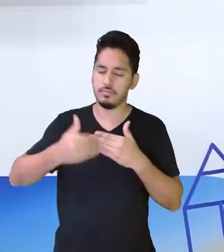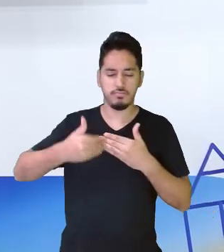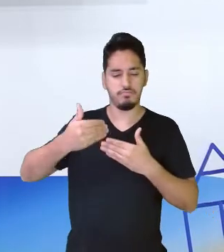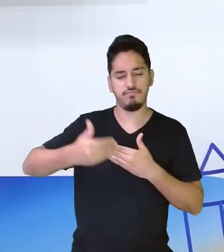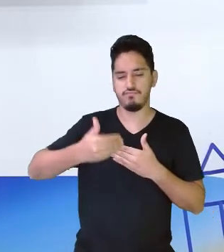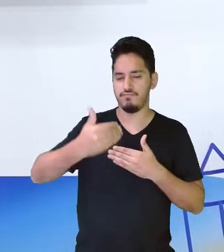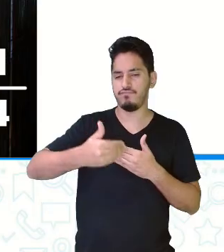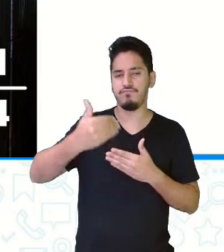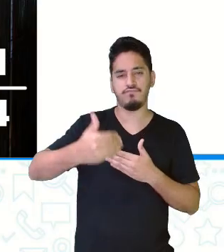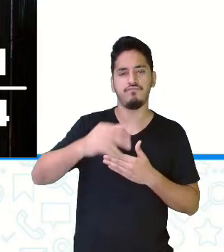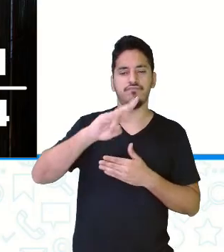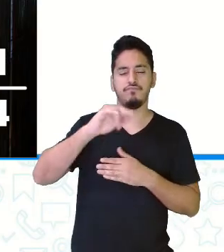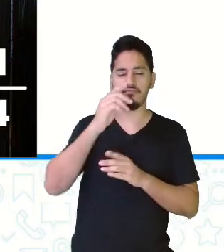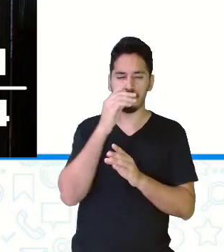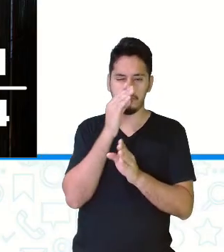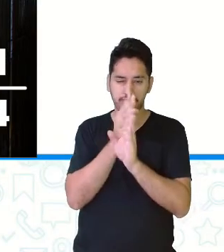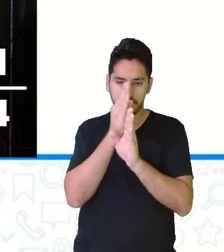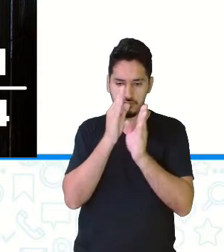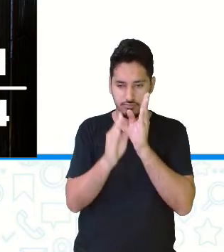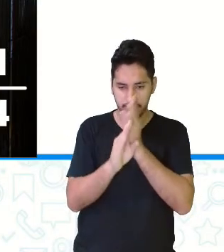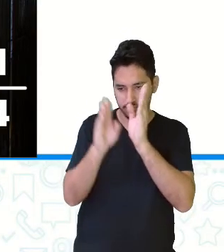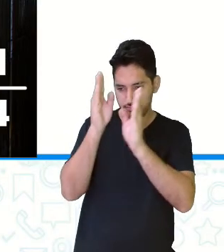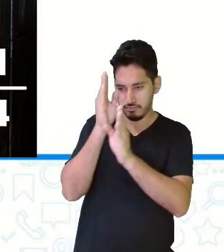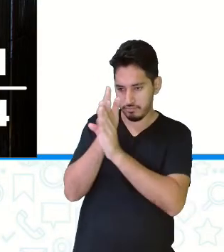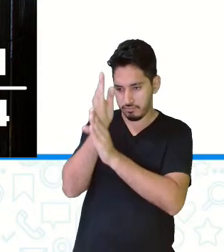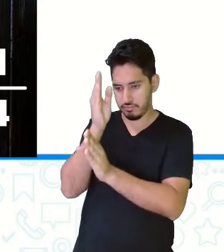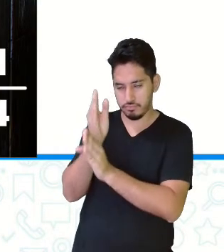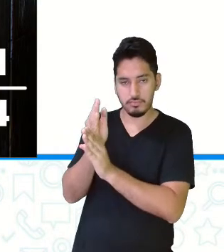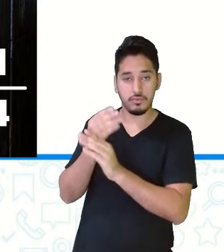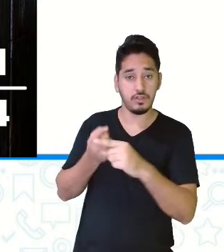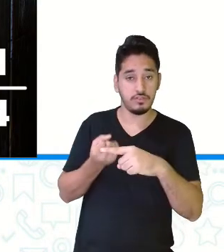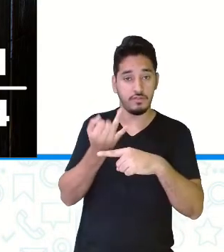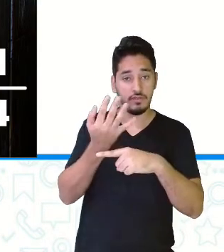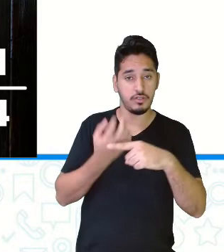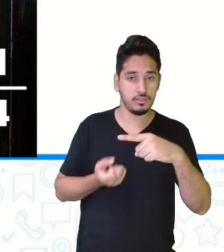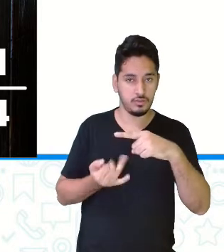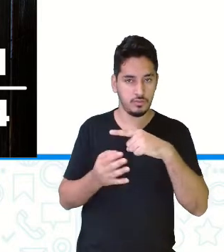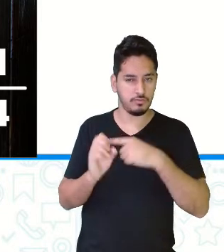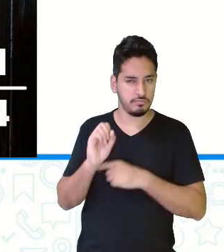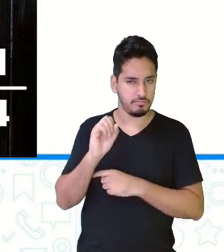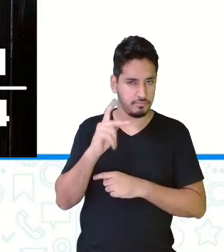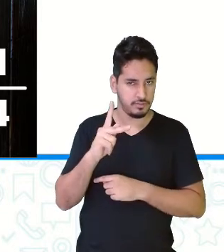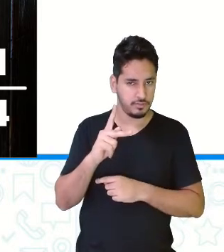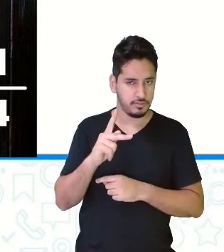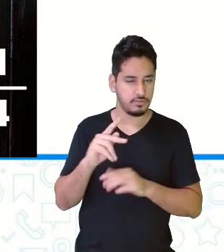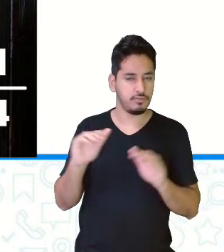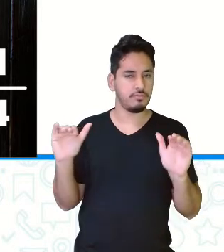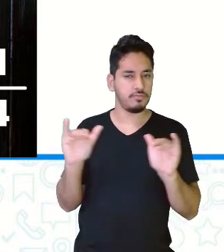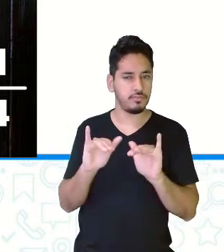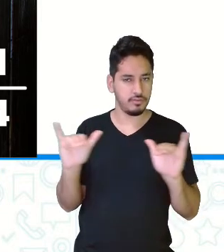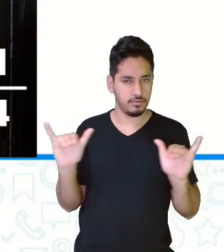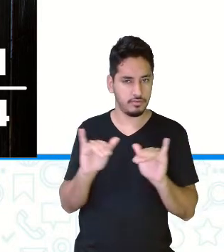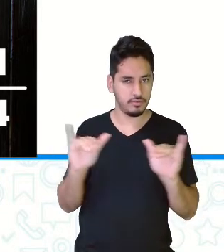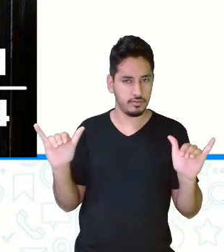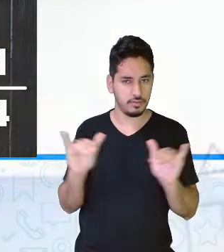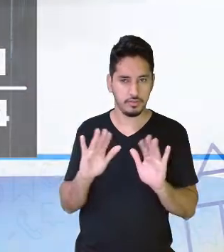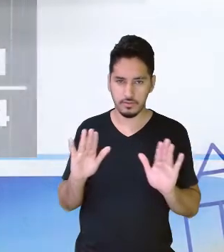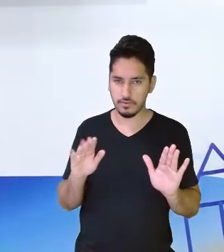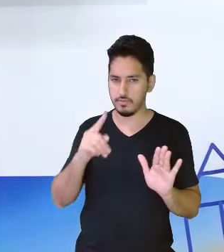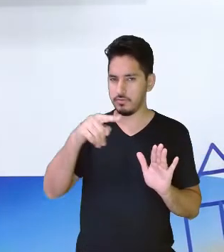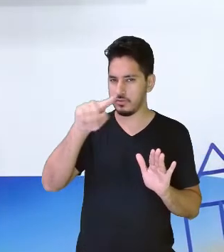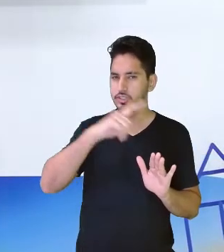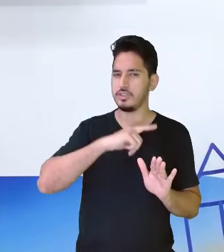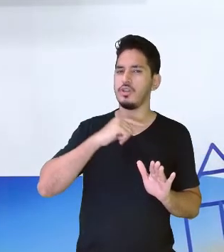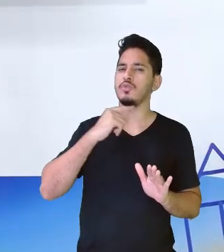vai encontrando as nossas frações. Beleza? Tranquilo até aí? Vocês